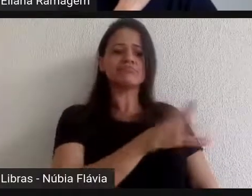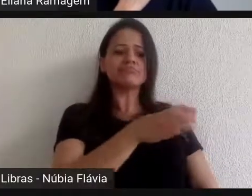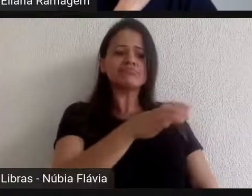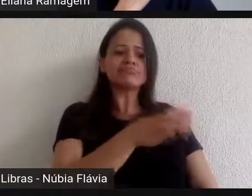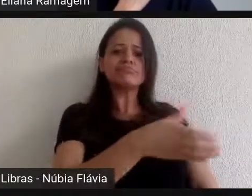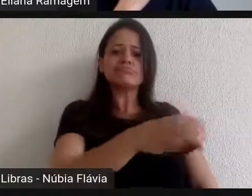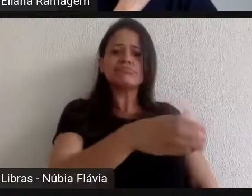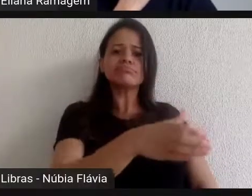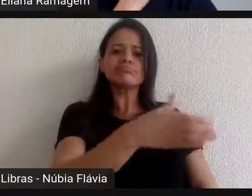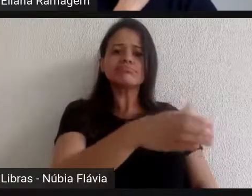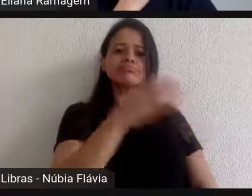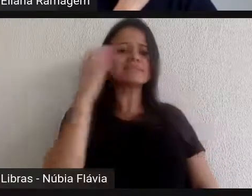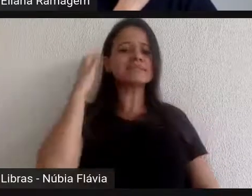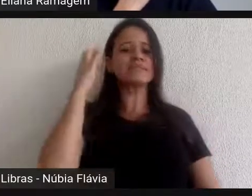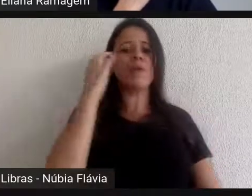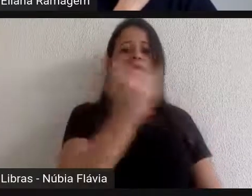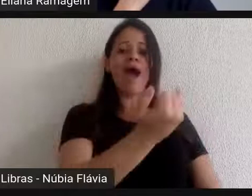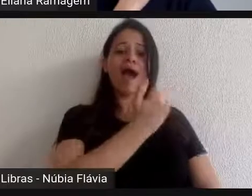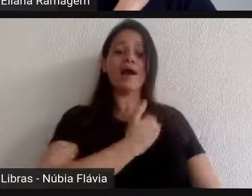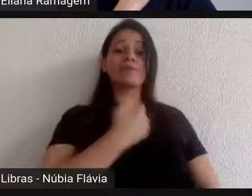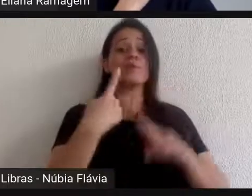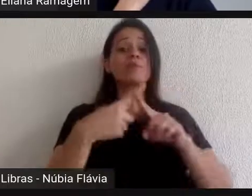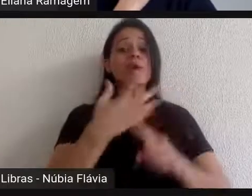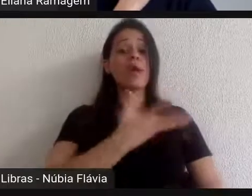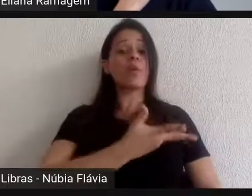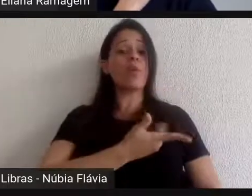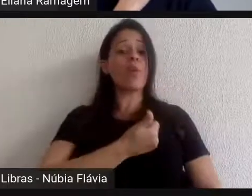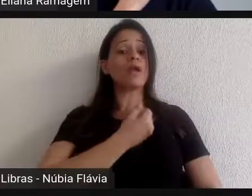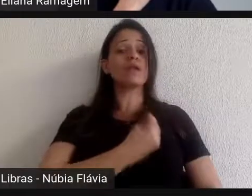porque para a nossa qualidade de vida e para a nossa